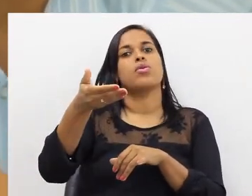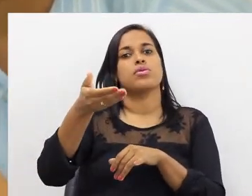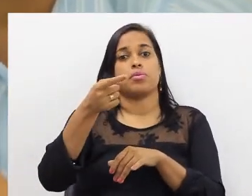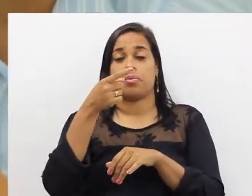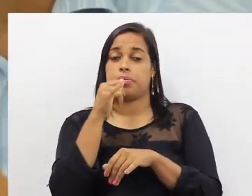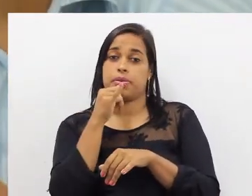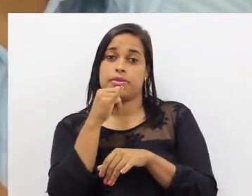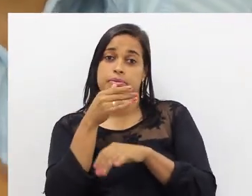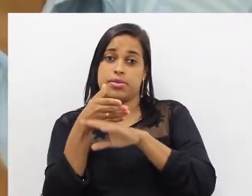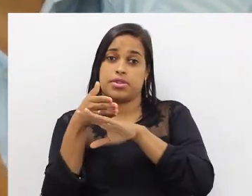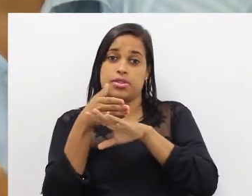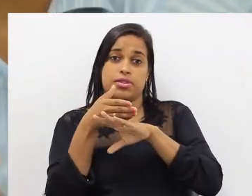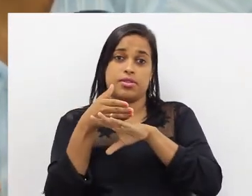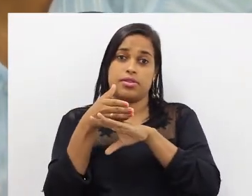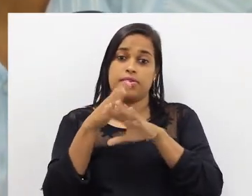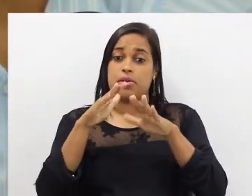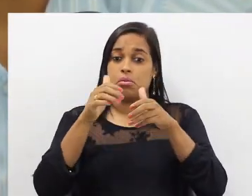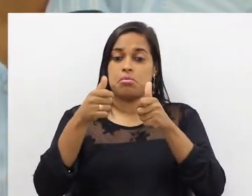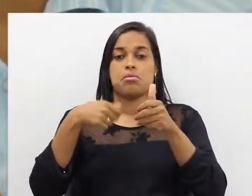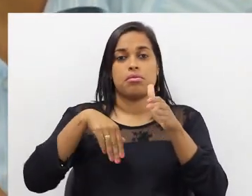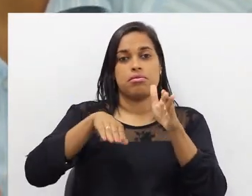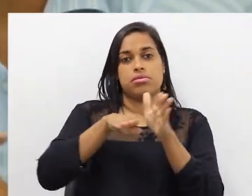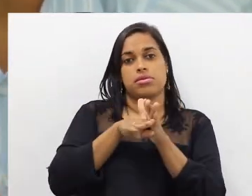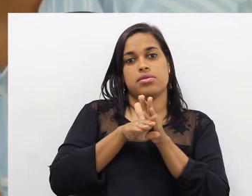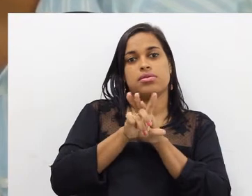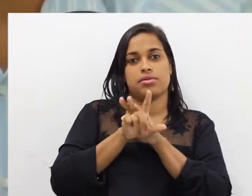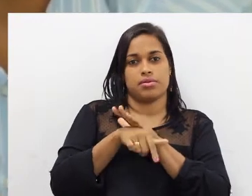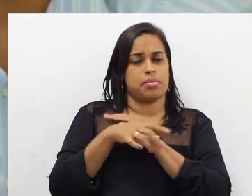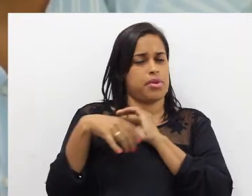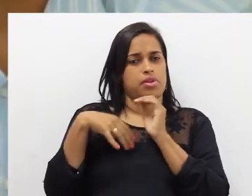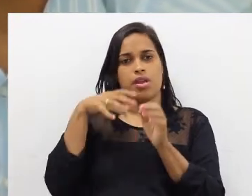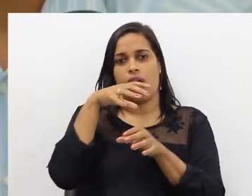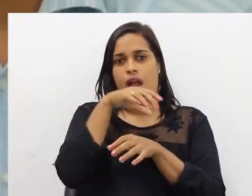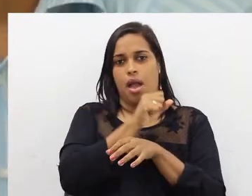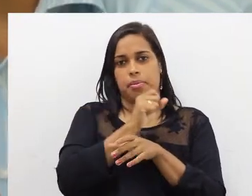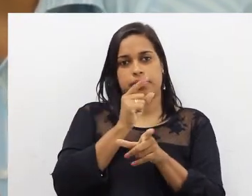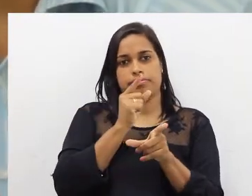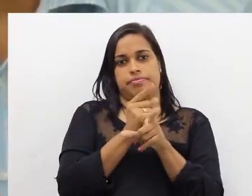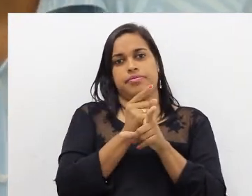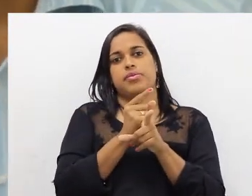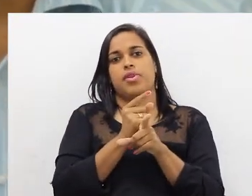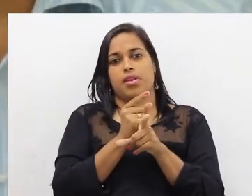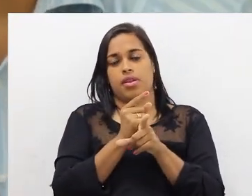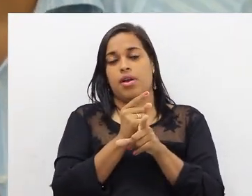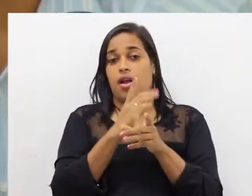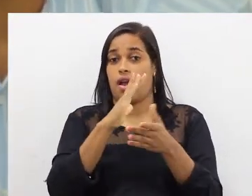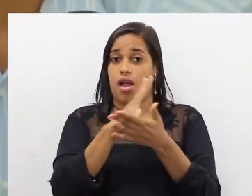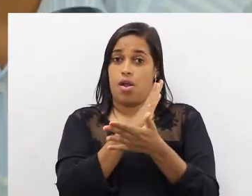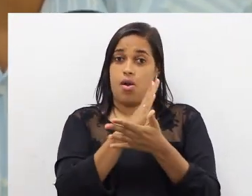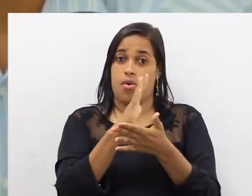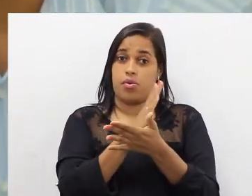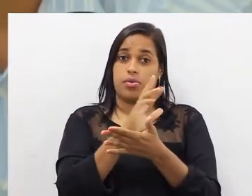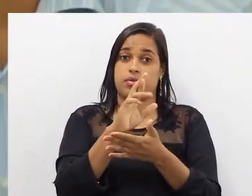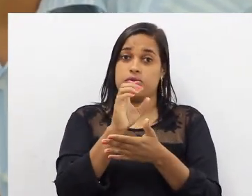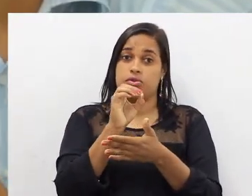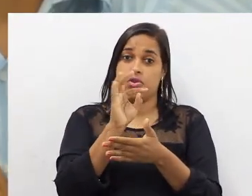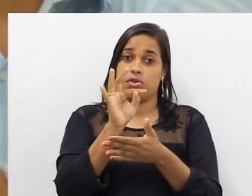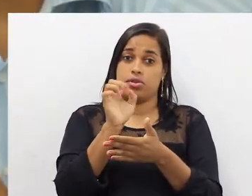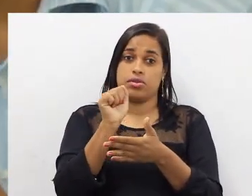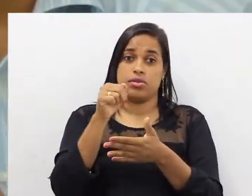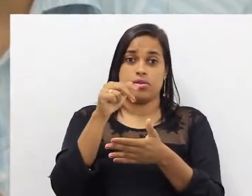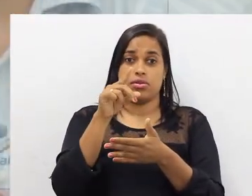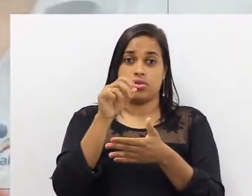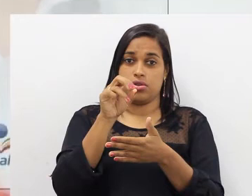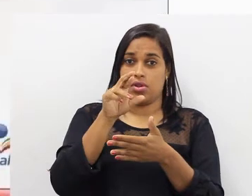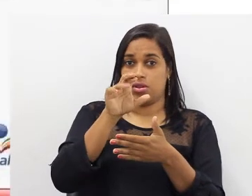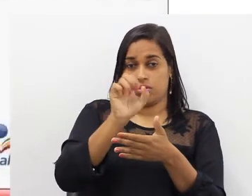está chegando para você pelo melhor tráfego possível, o caminho mais rápido que ele achar. Os roteadores ficam distribuídos na internet,